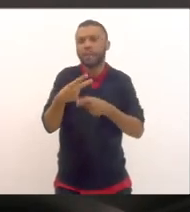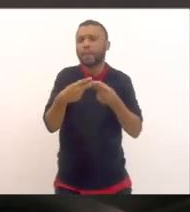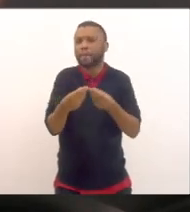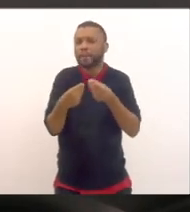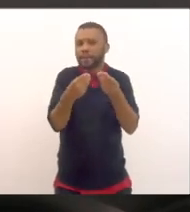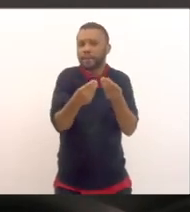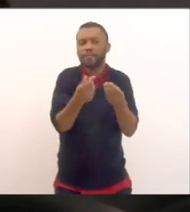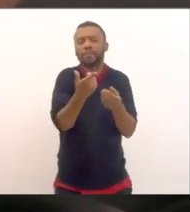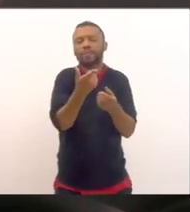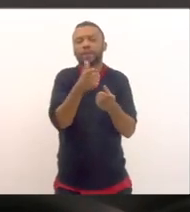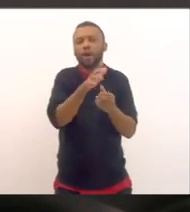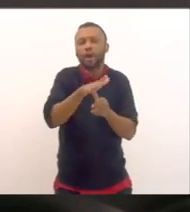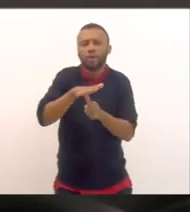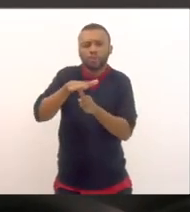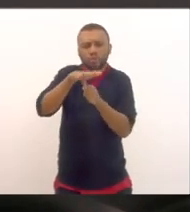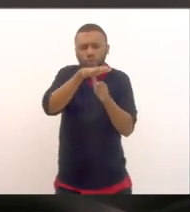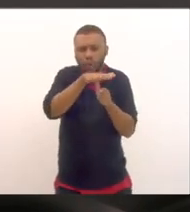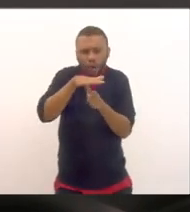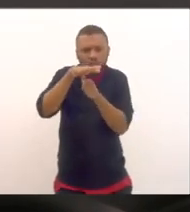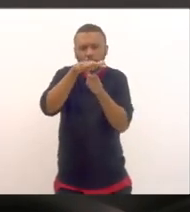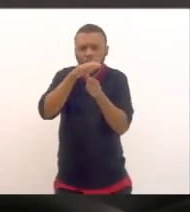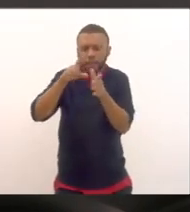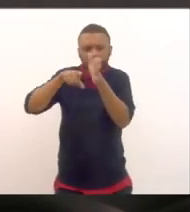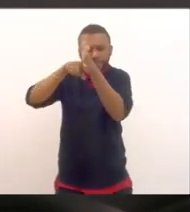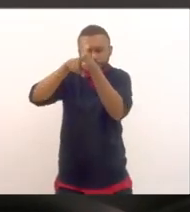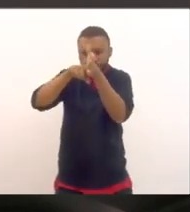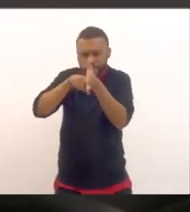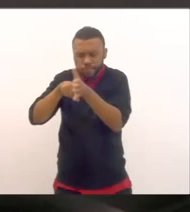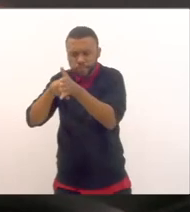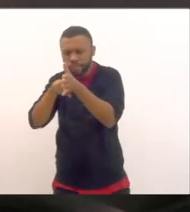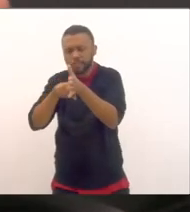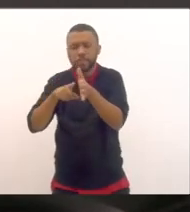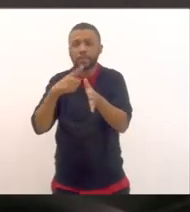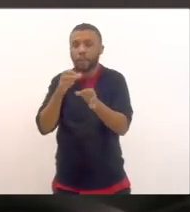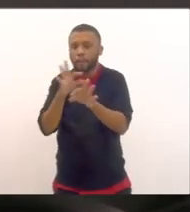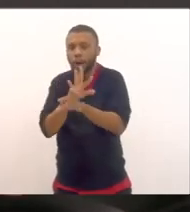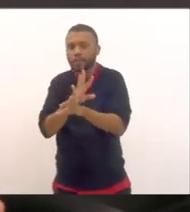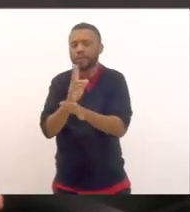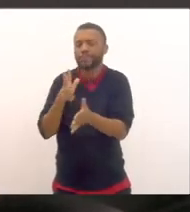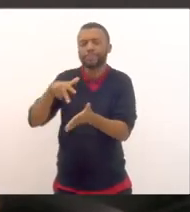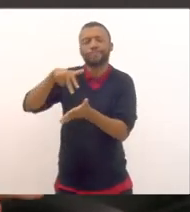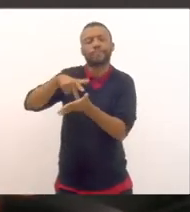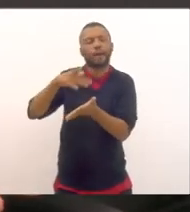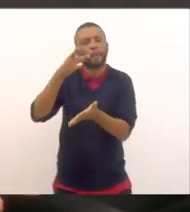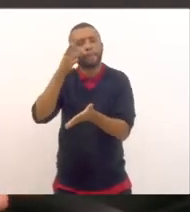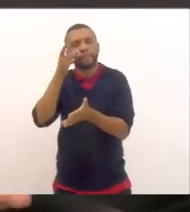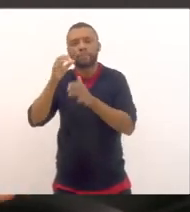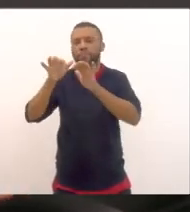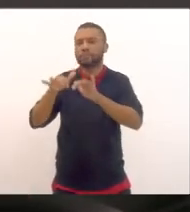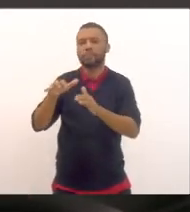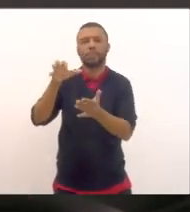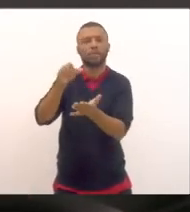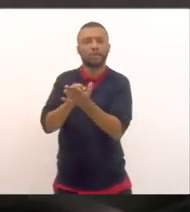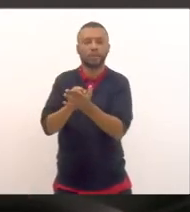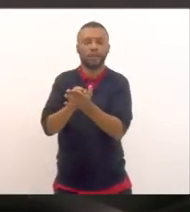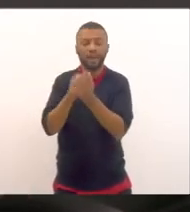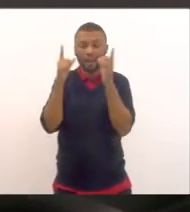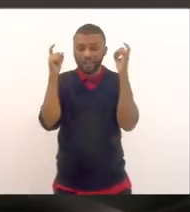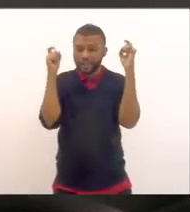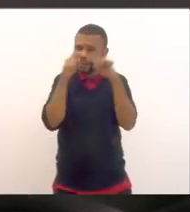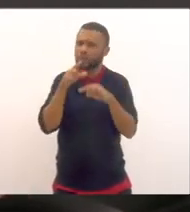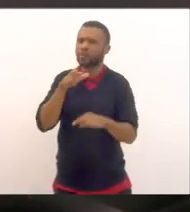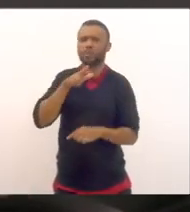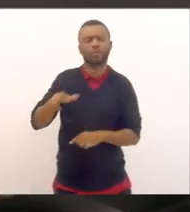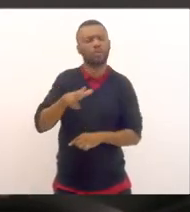para secretaria de um drone para fazer levantamento primeiro por cima para depois ir lá fazer o cadastramento não é difícil